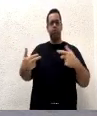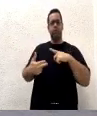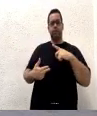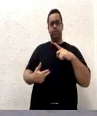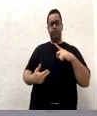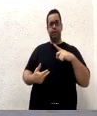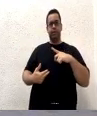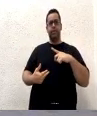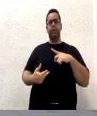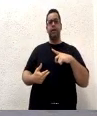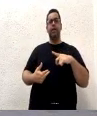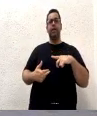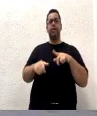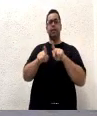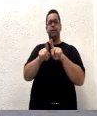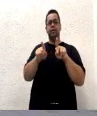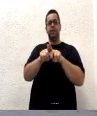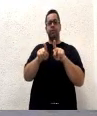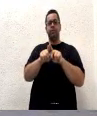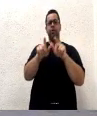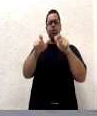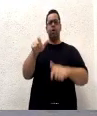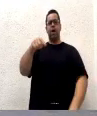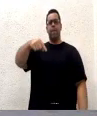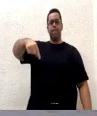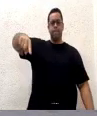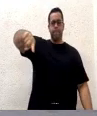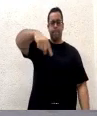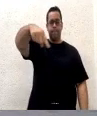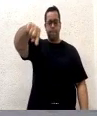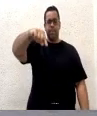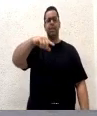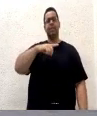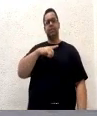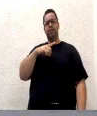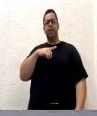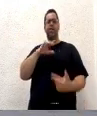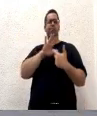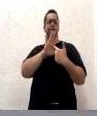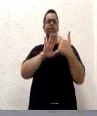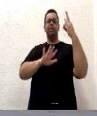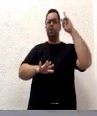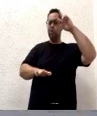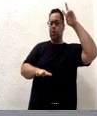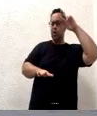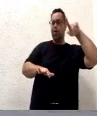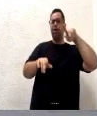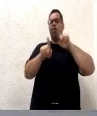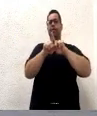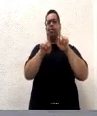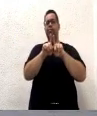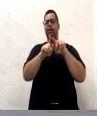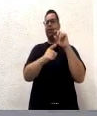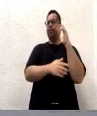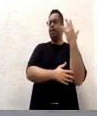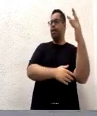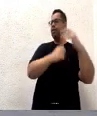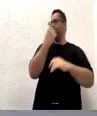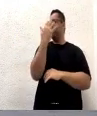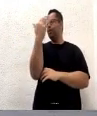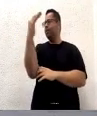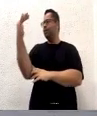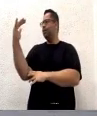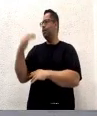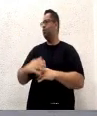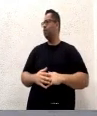circuitos e rotas cicloturísticas, né, como os monumentos históricos, atrativos naturais, locais para alimentação, hidratação,